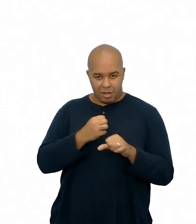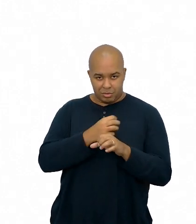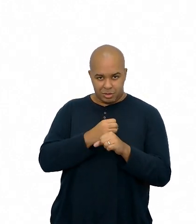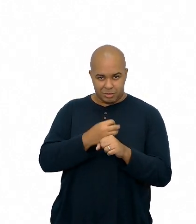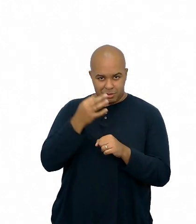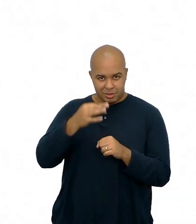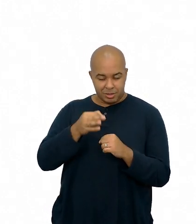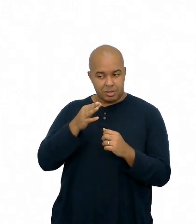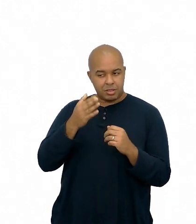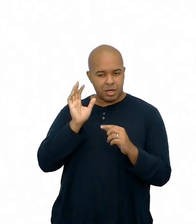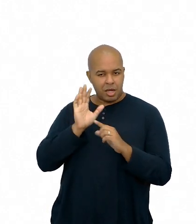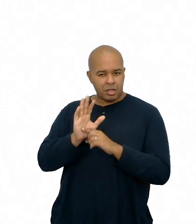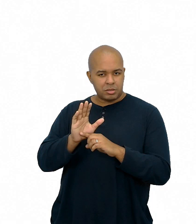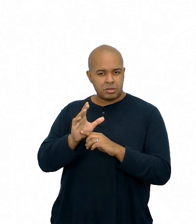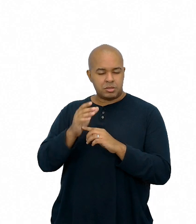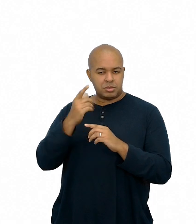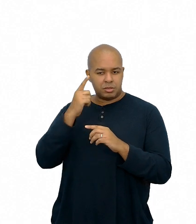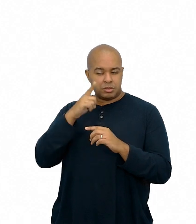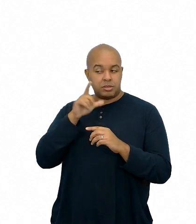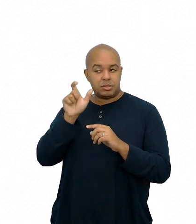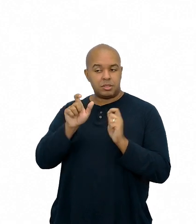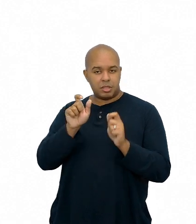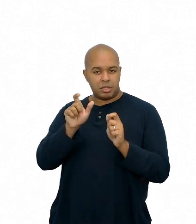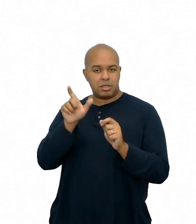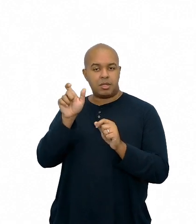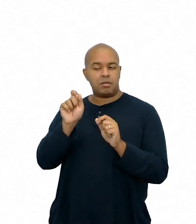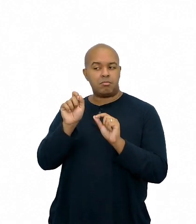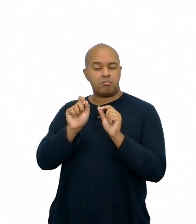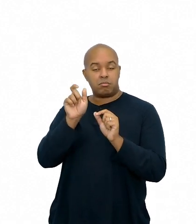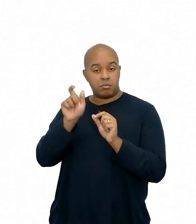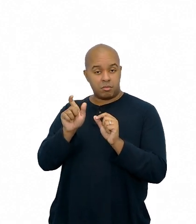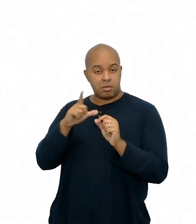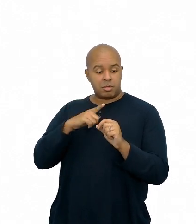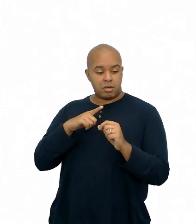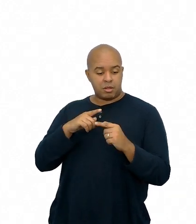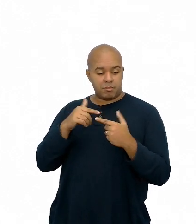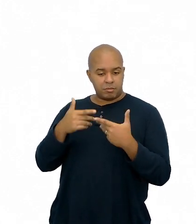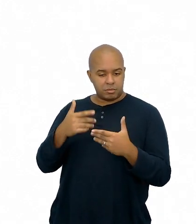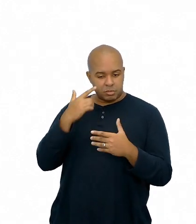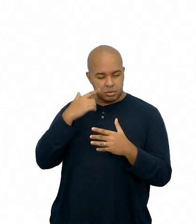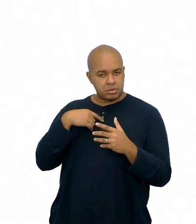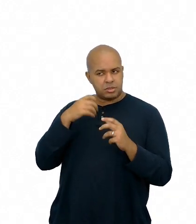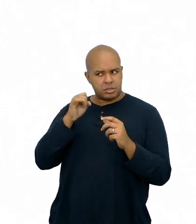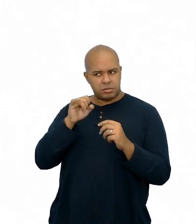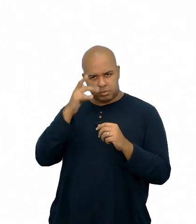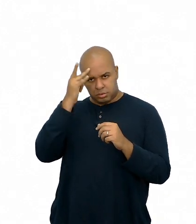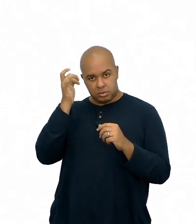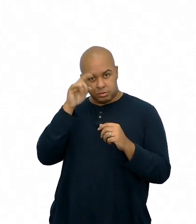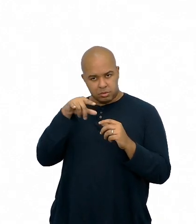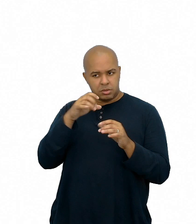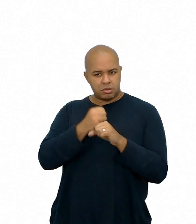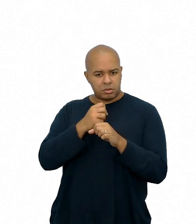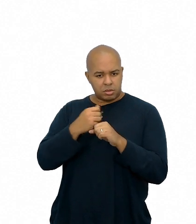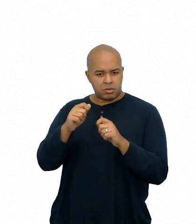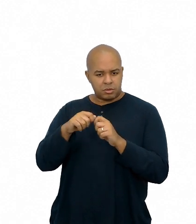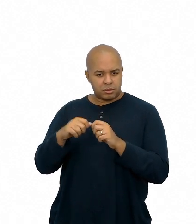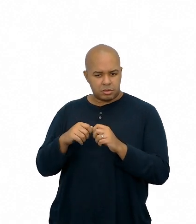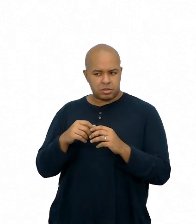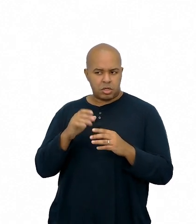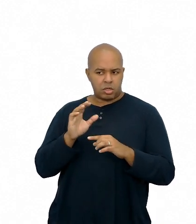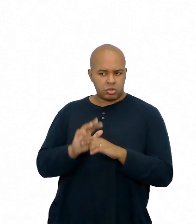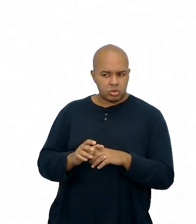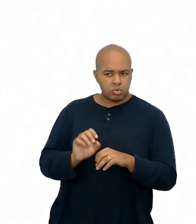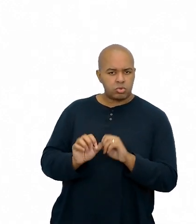né? Auxiliem quem estiver, né? Quem encontra-se com dificuldade nessa contagem, fazendo as